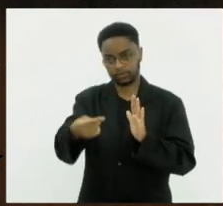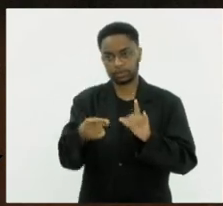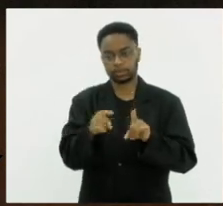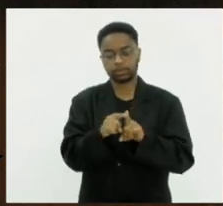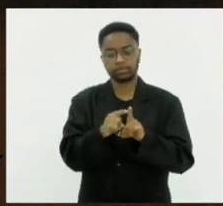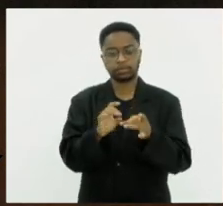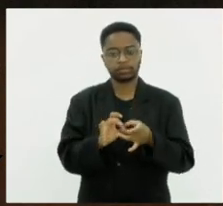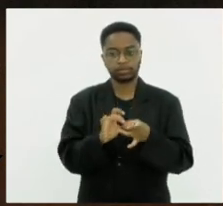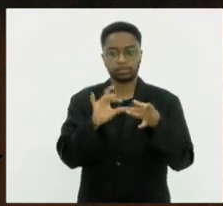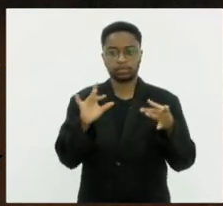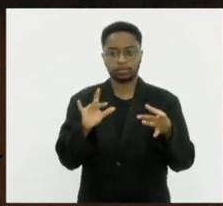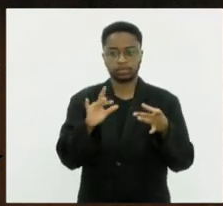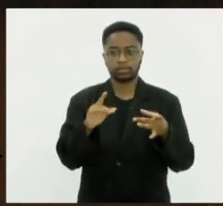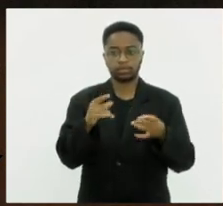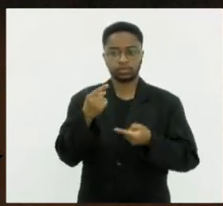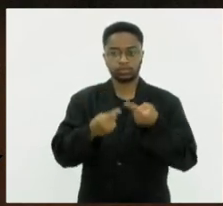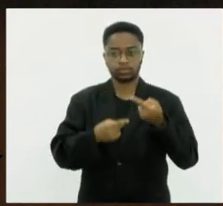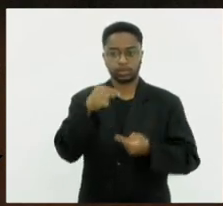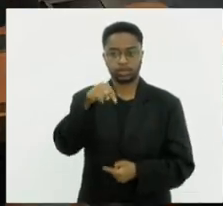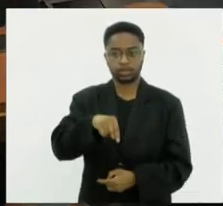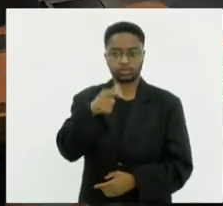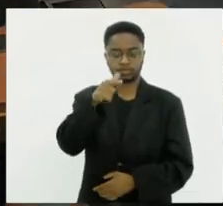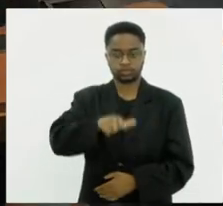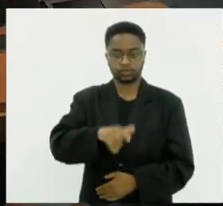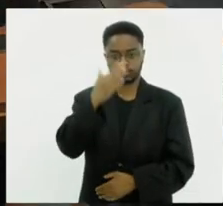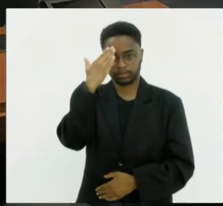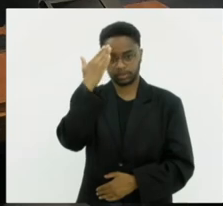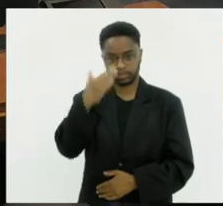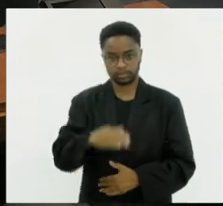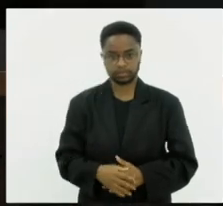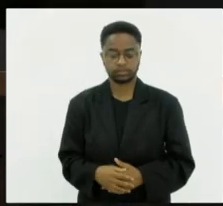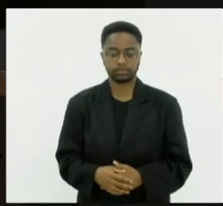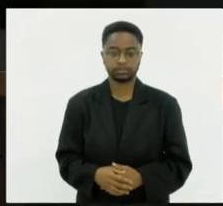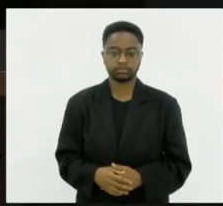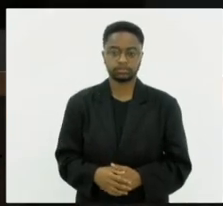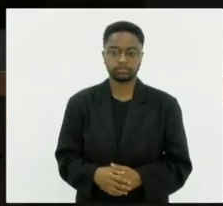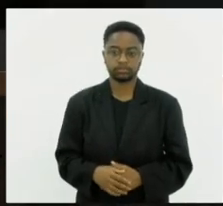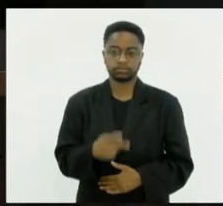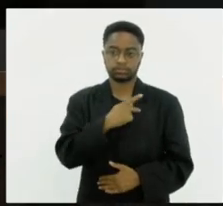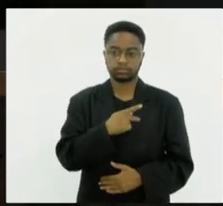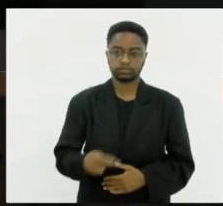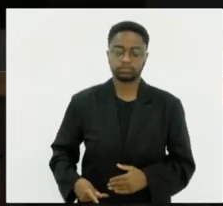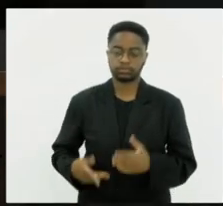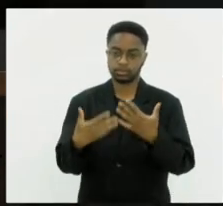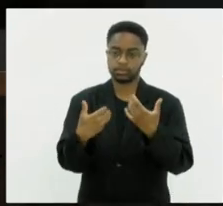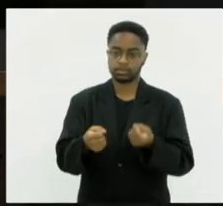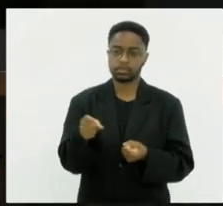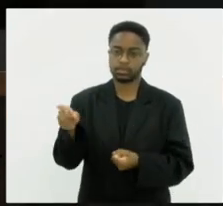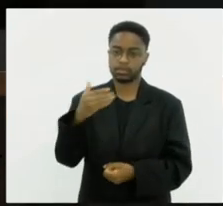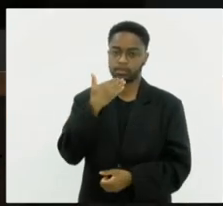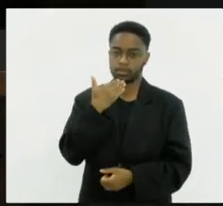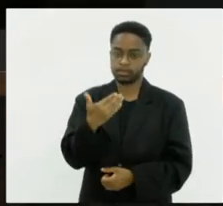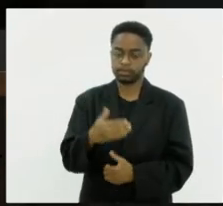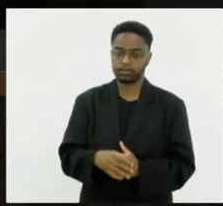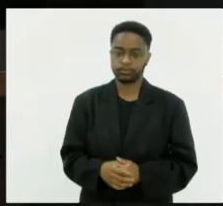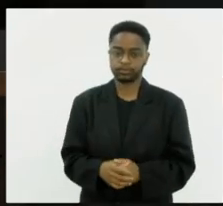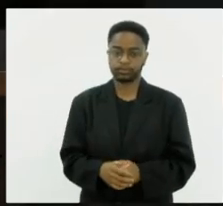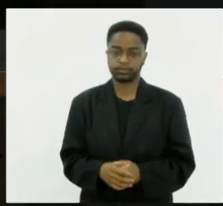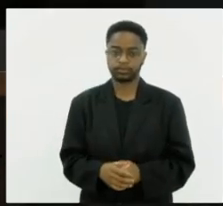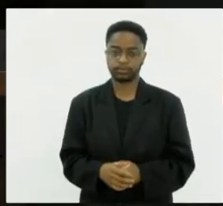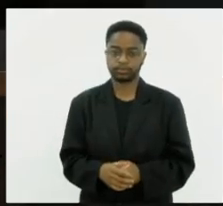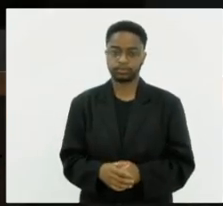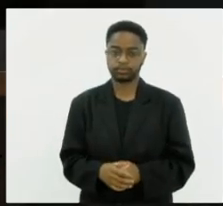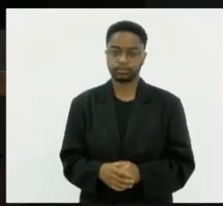permite liberar para vir a plenário novamente. Obrigado. A presidência defere o pedido de